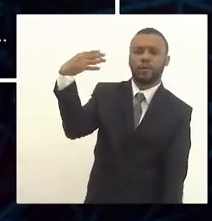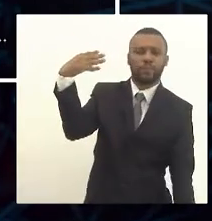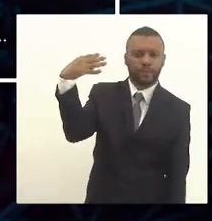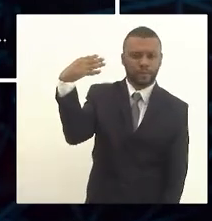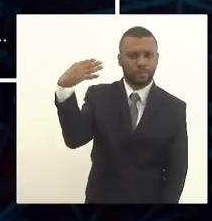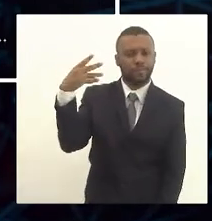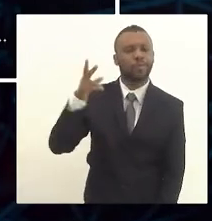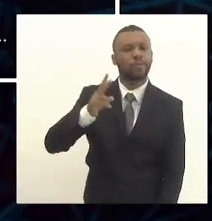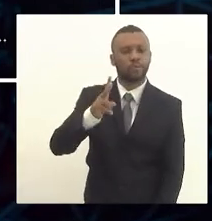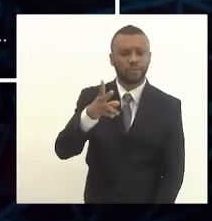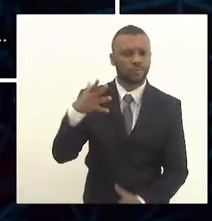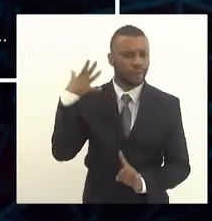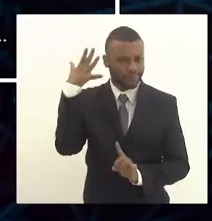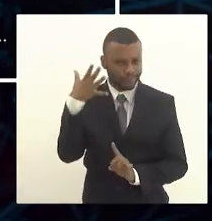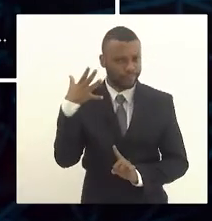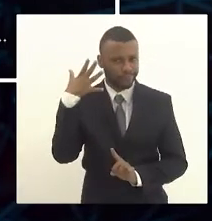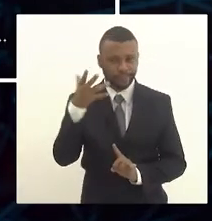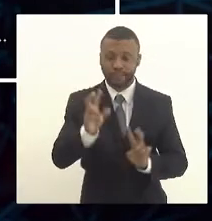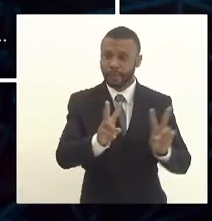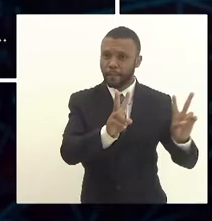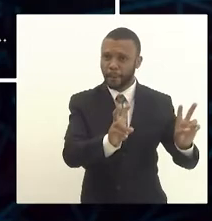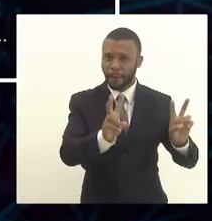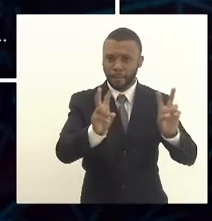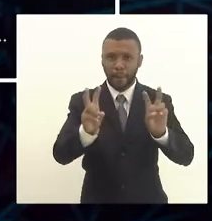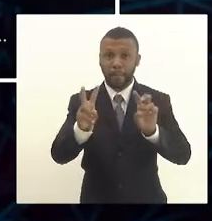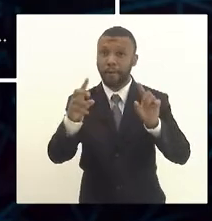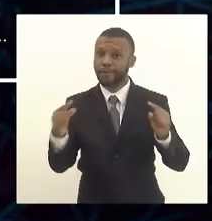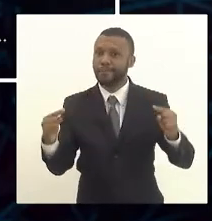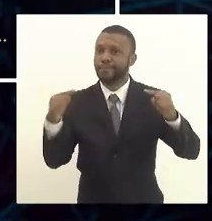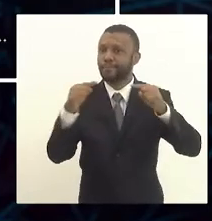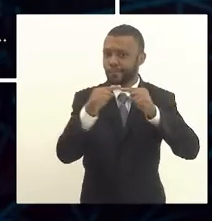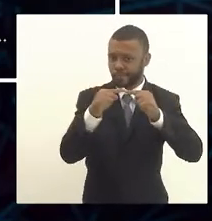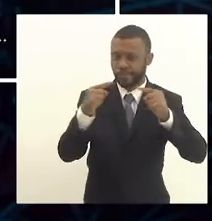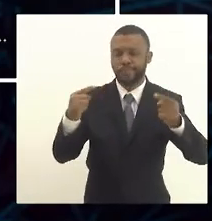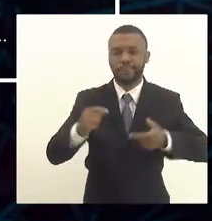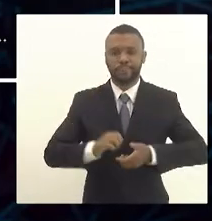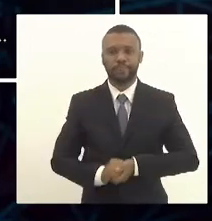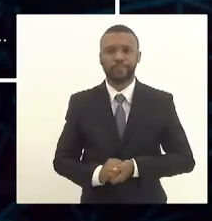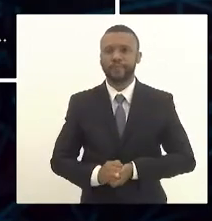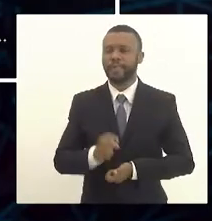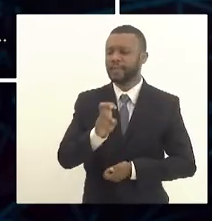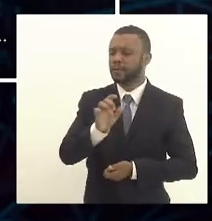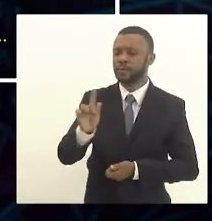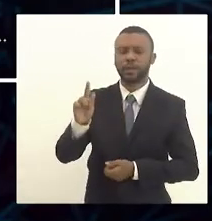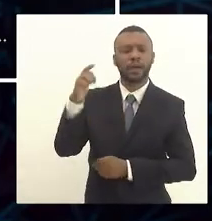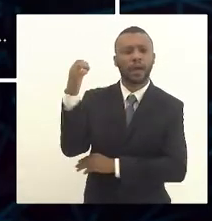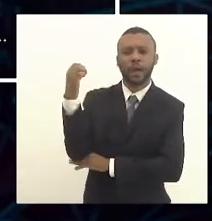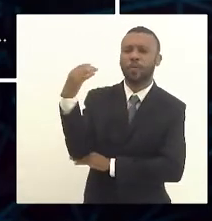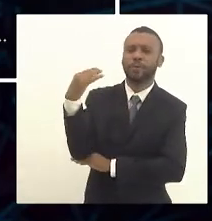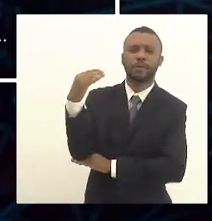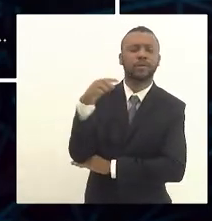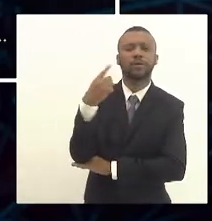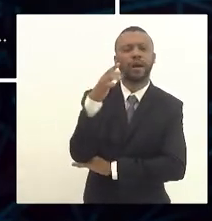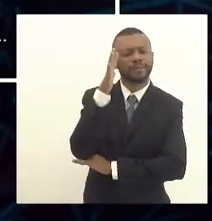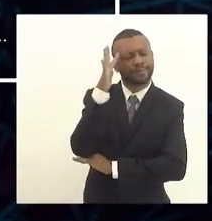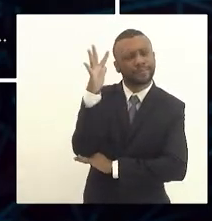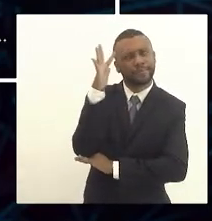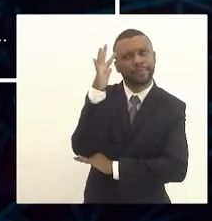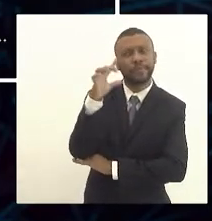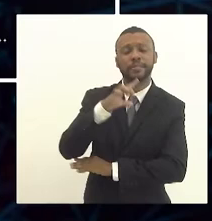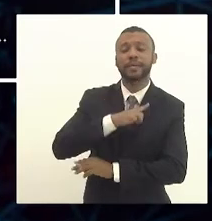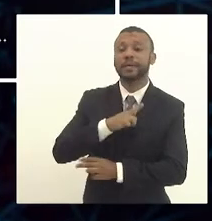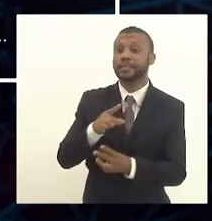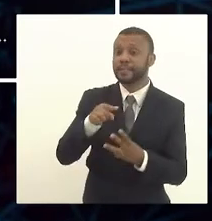aqui nesse tom, né, que foi proposto aqui, falando da iluminação 5G, nós vislumbramos que existem três